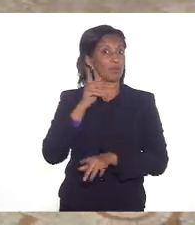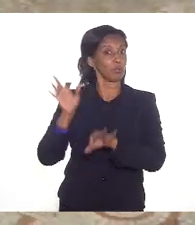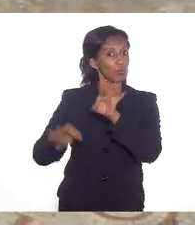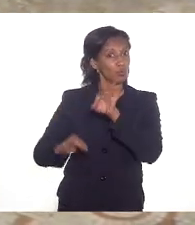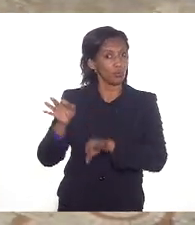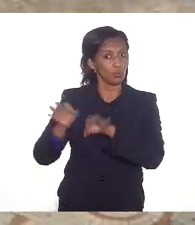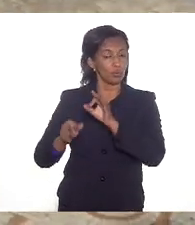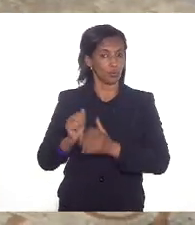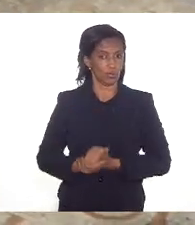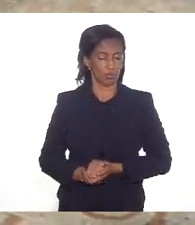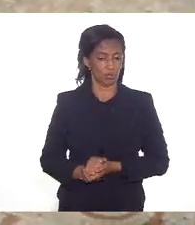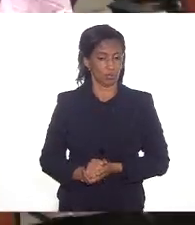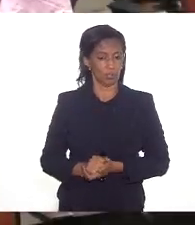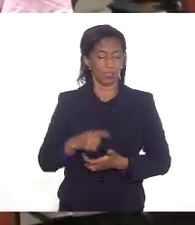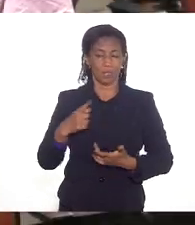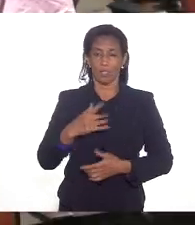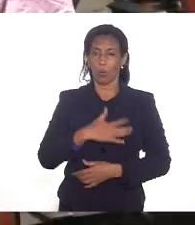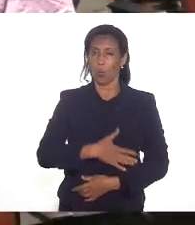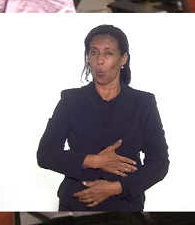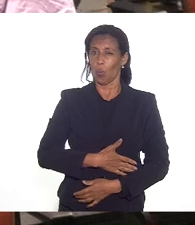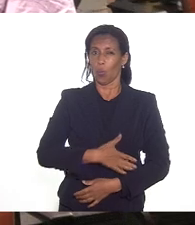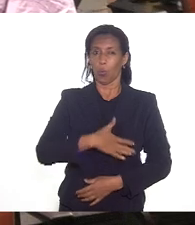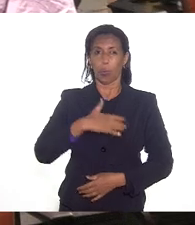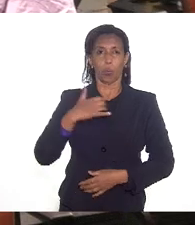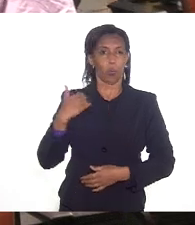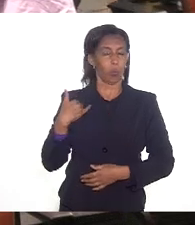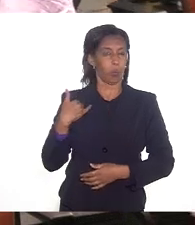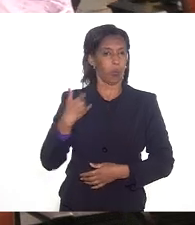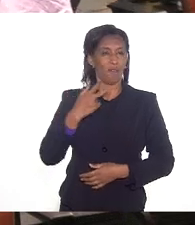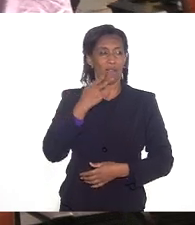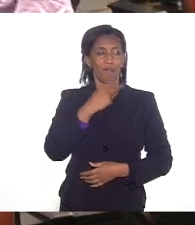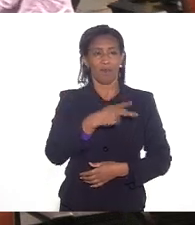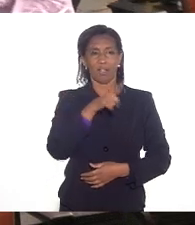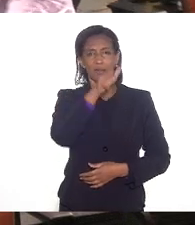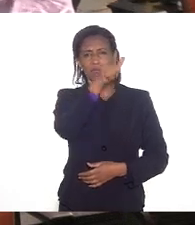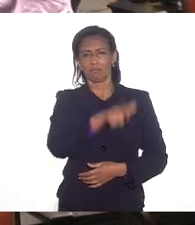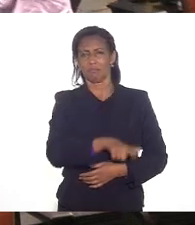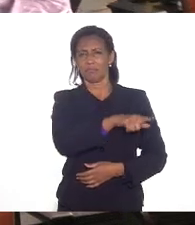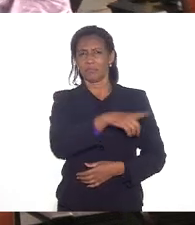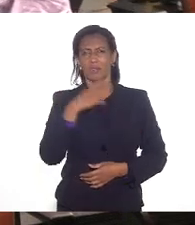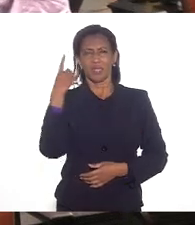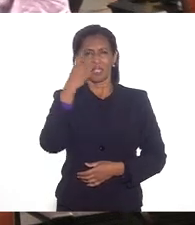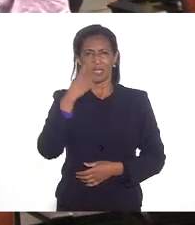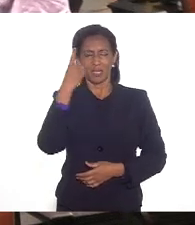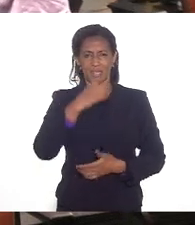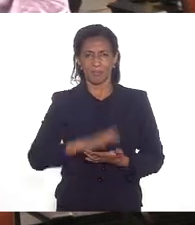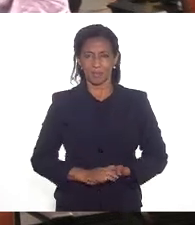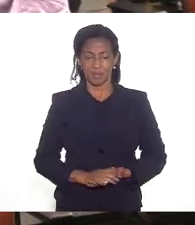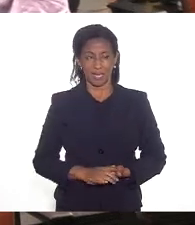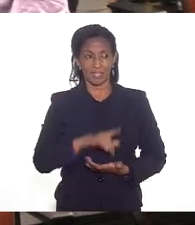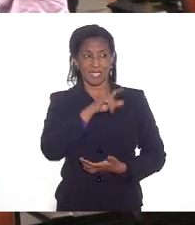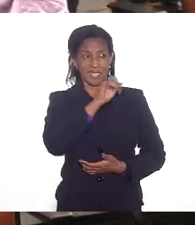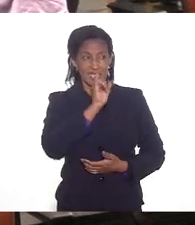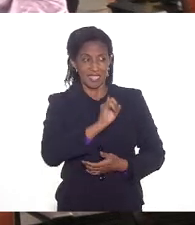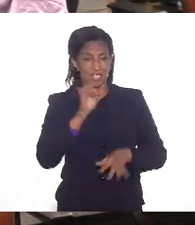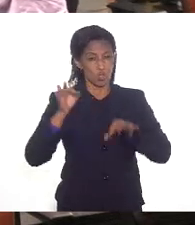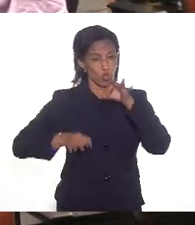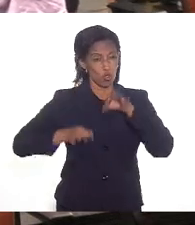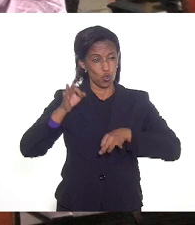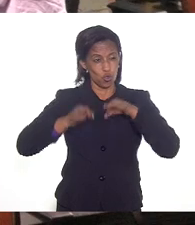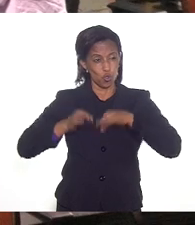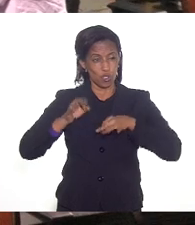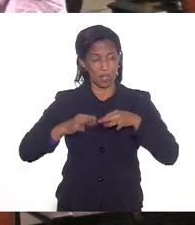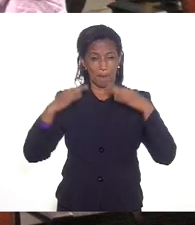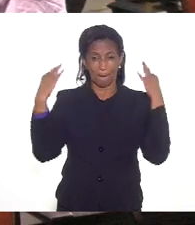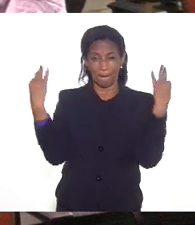então encerra esse ciclo aqui com muito orgulho falando Deputado Luiz Paulo que se Justiça plena fosse feita com o